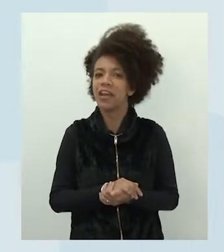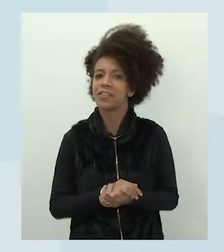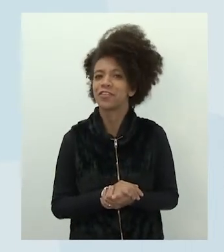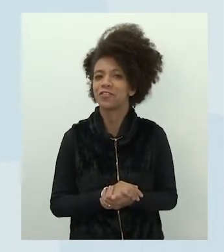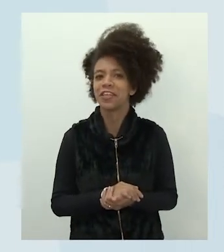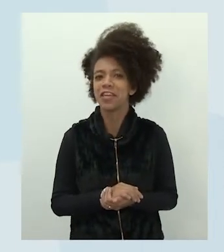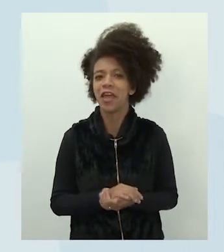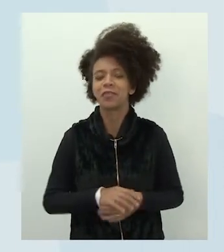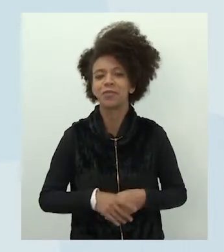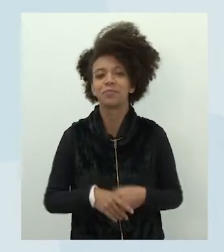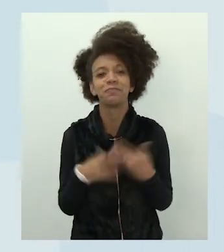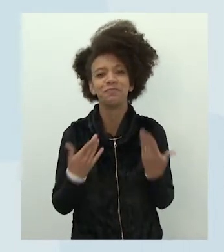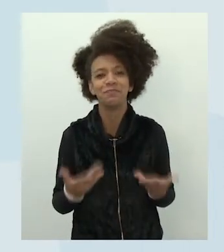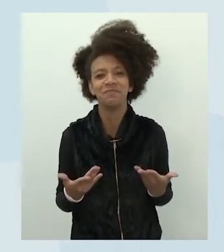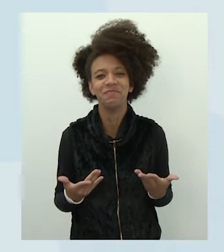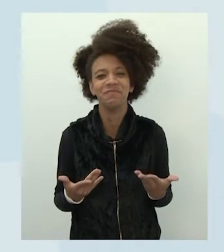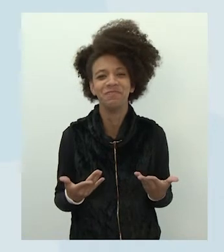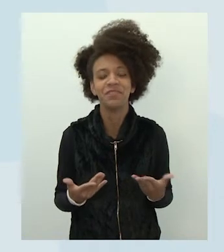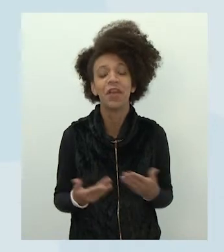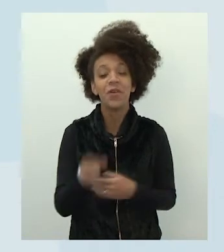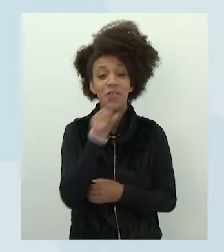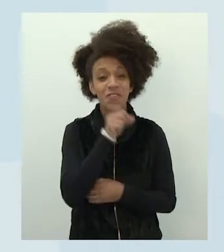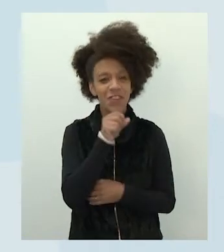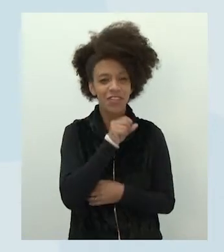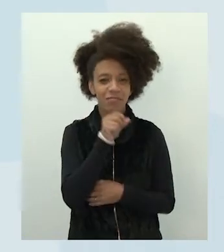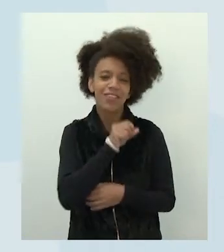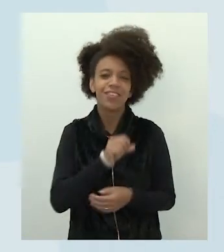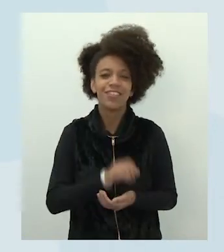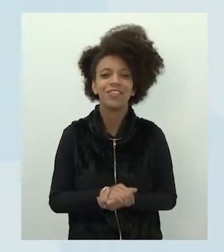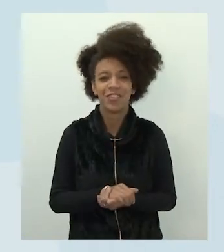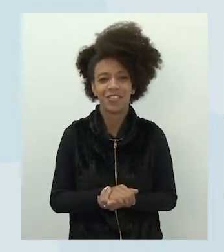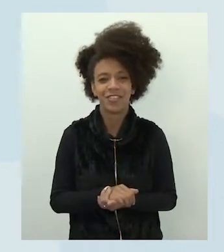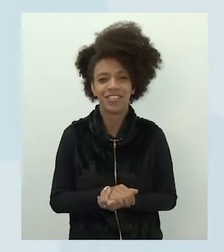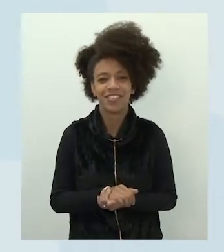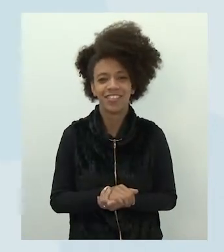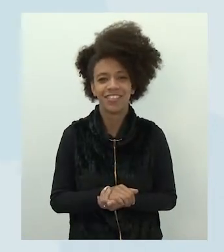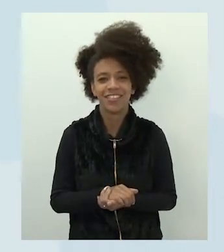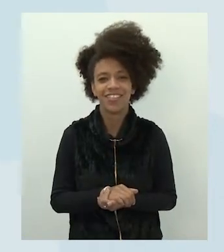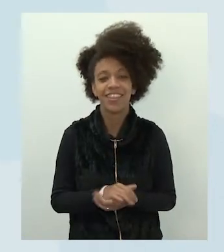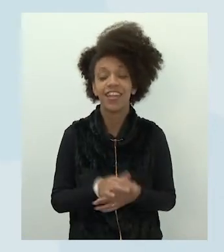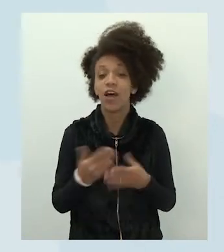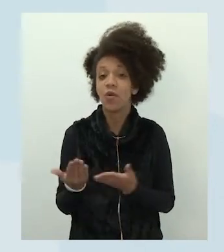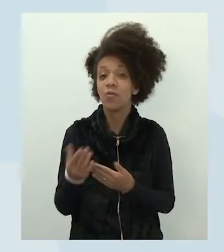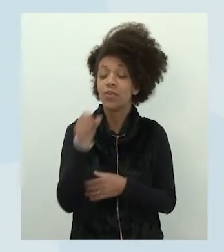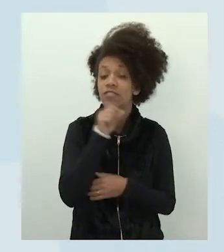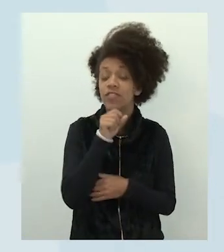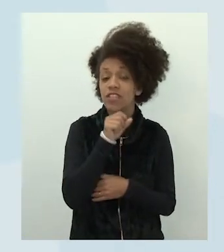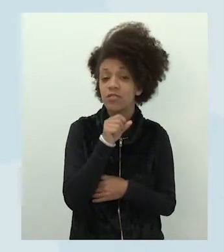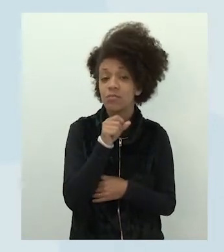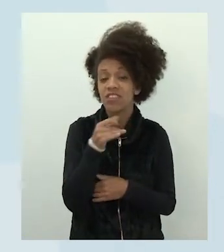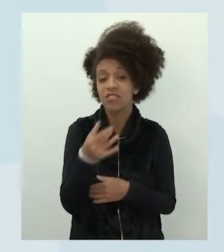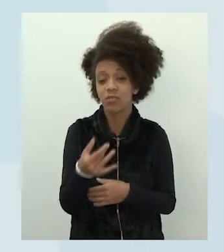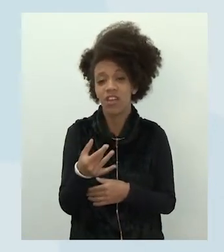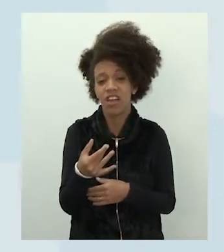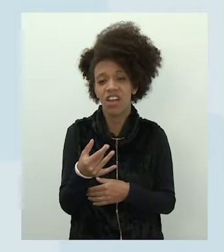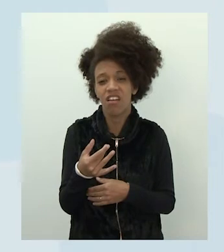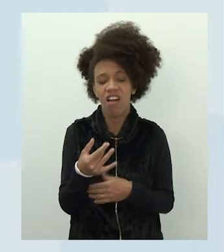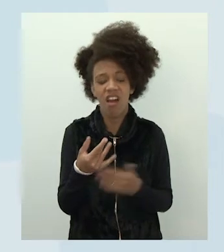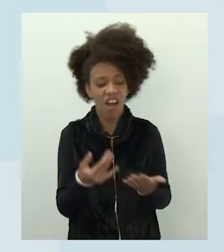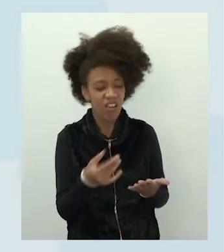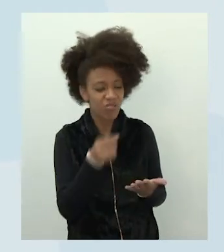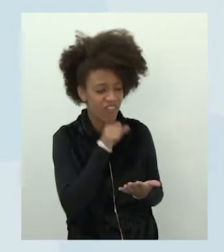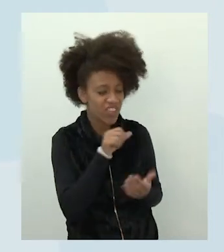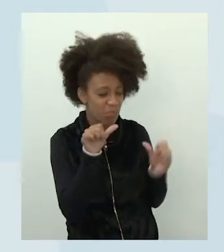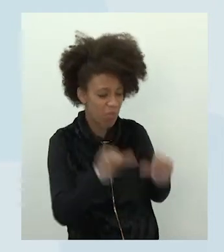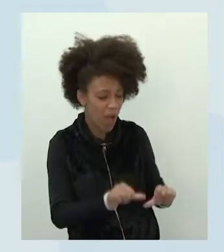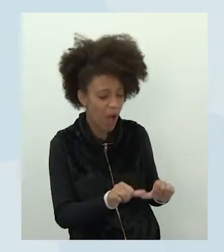Muito bem. O envelhecimento. A gente gosta de dizer que o envelhecimento, ai, eu envelheci mal, mas eu não